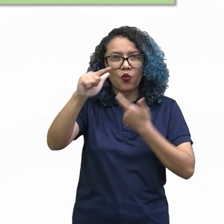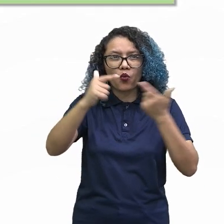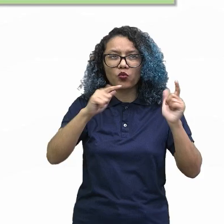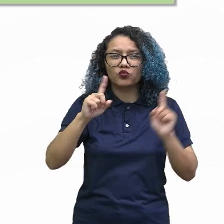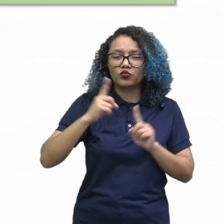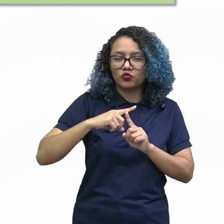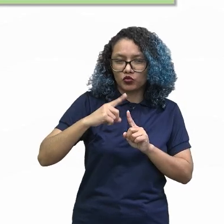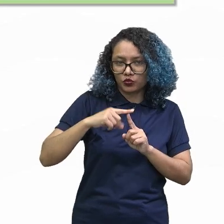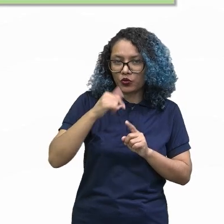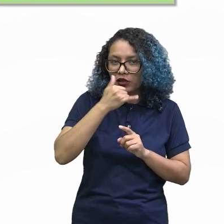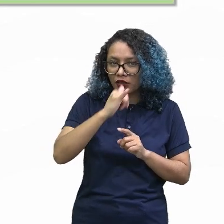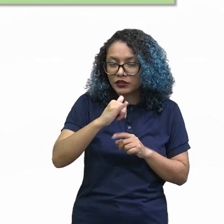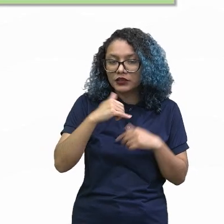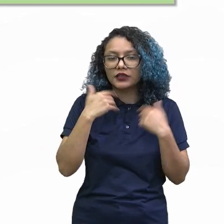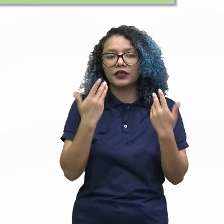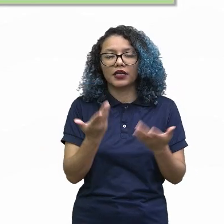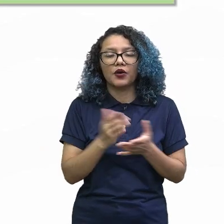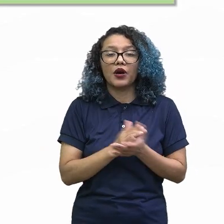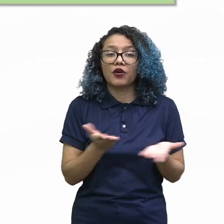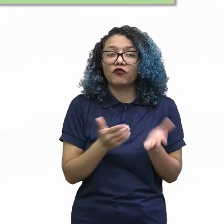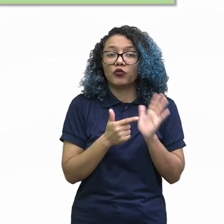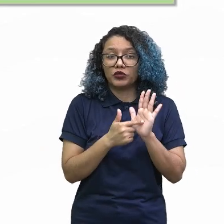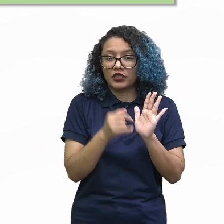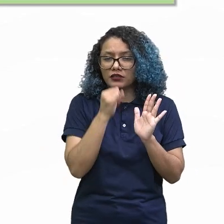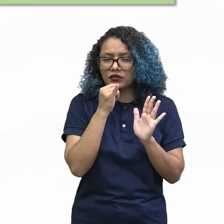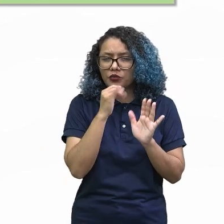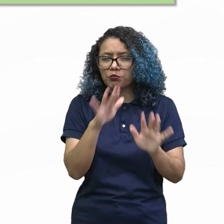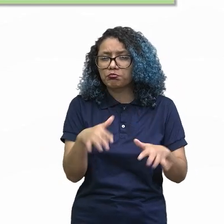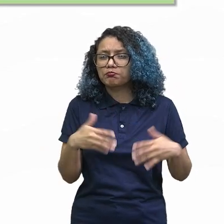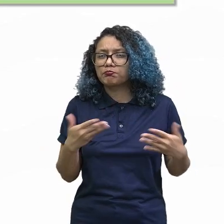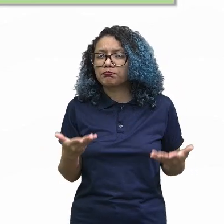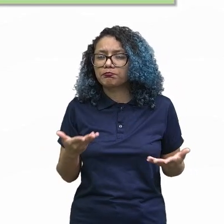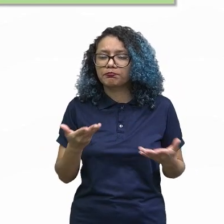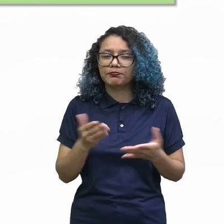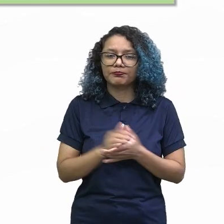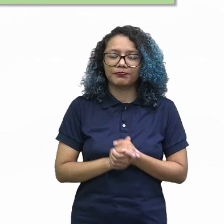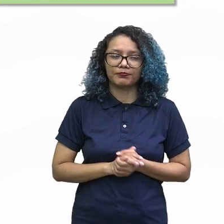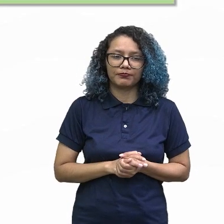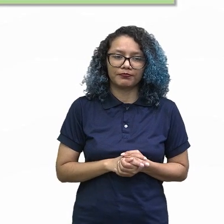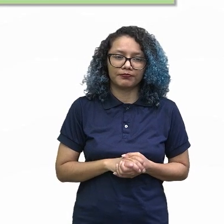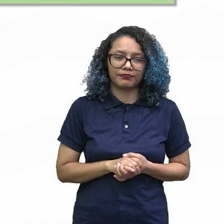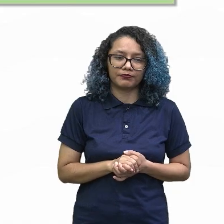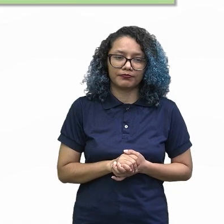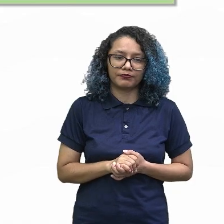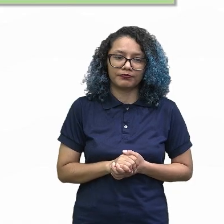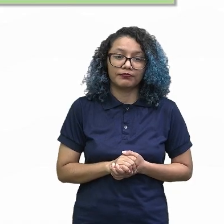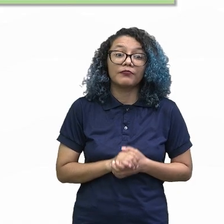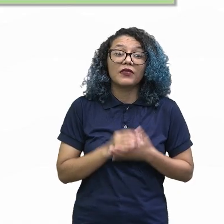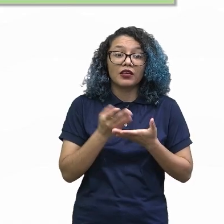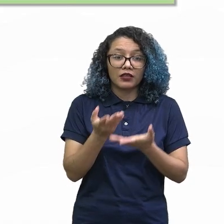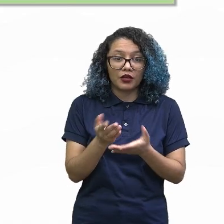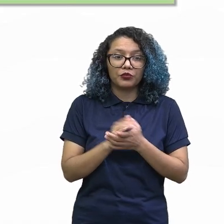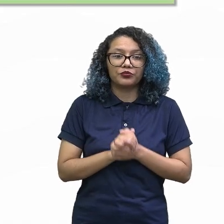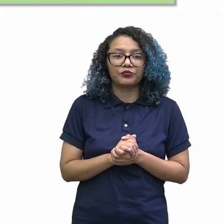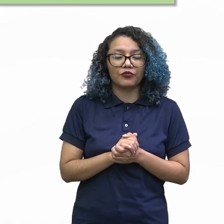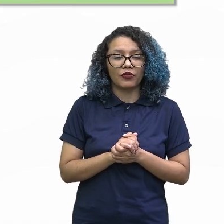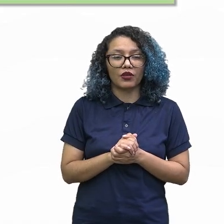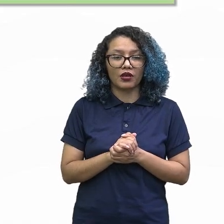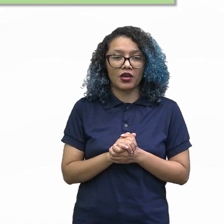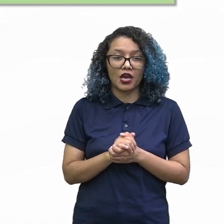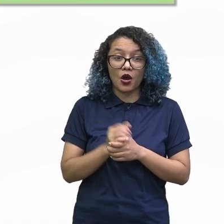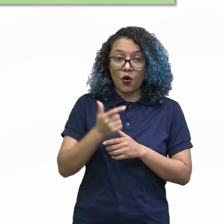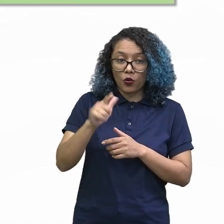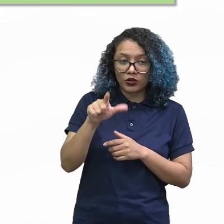para vocês os exemplos, né? Quais são essas fontes? Né? Então, elas são uma opção de substituição do modelo